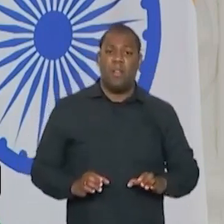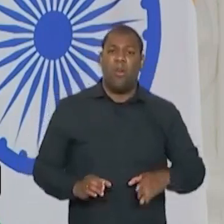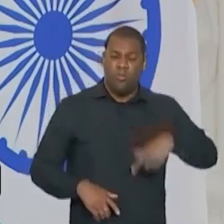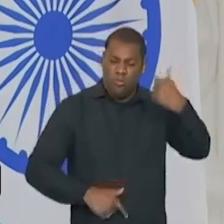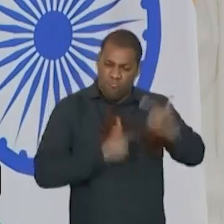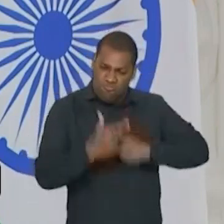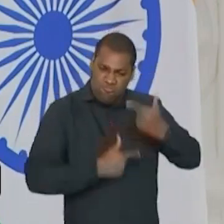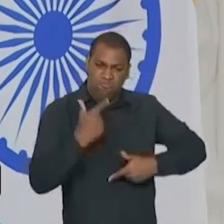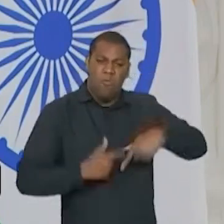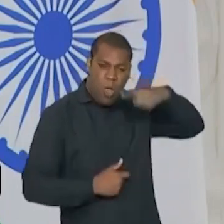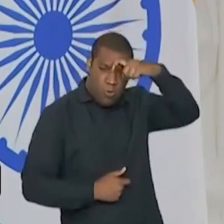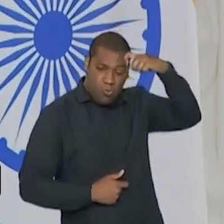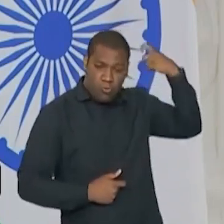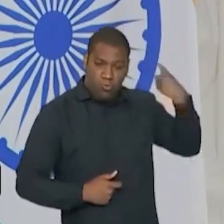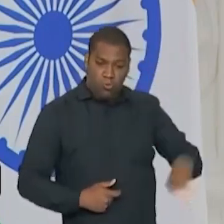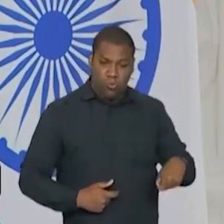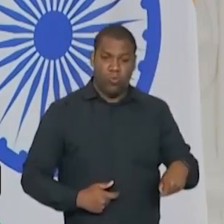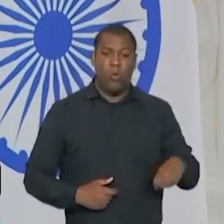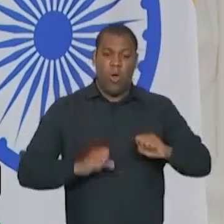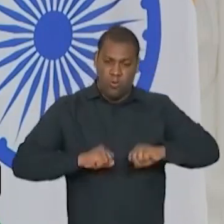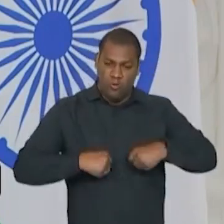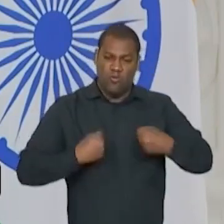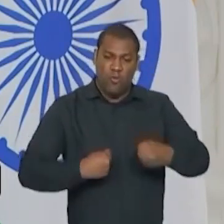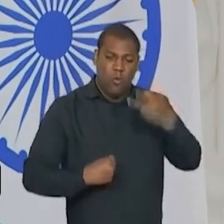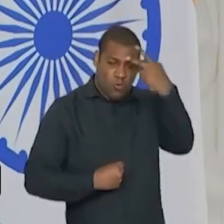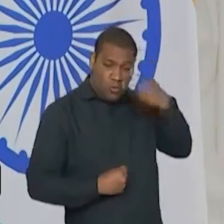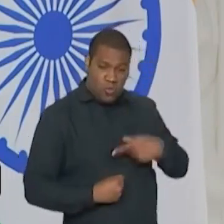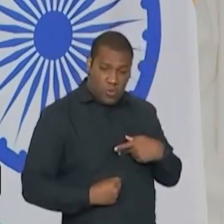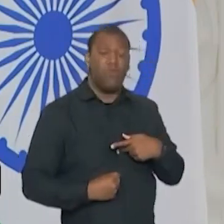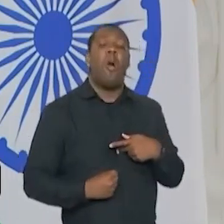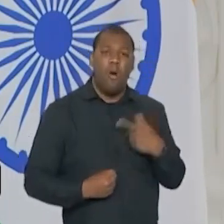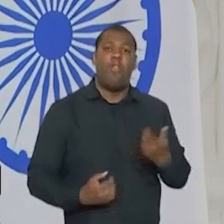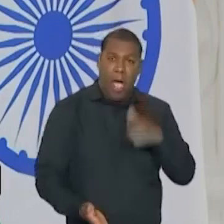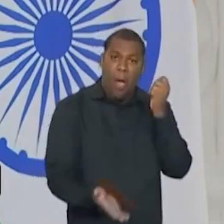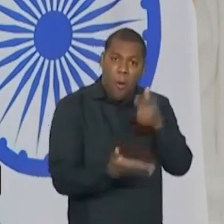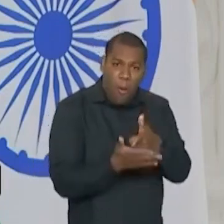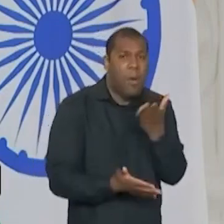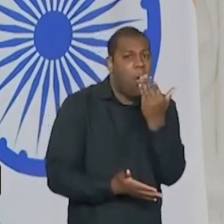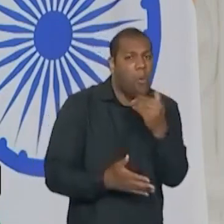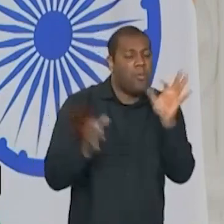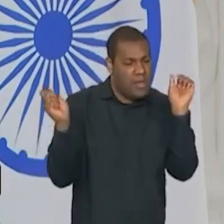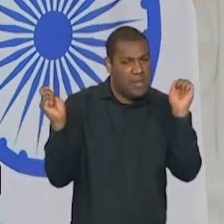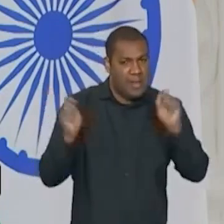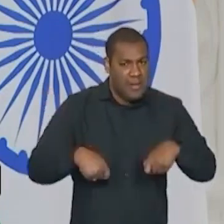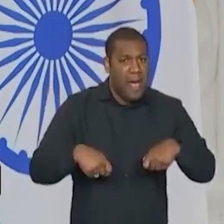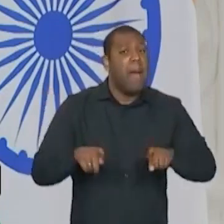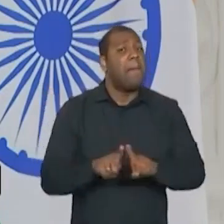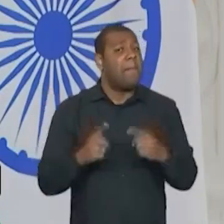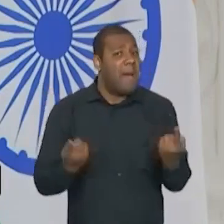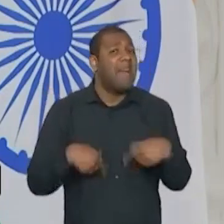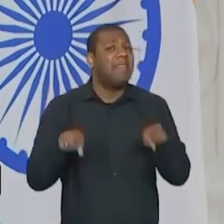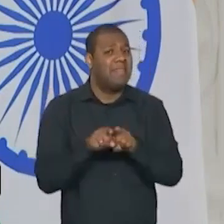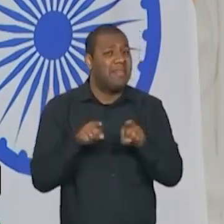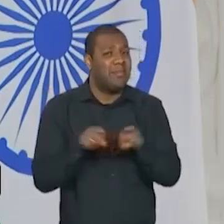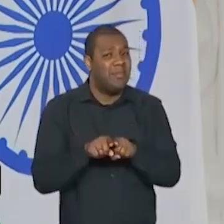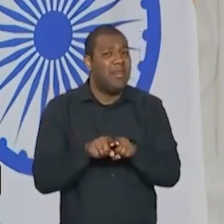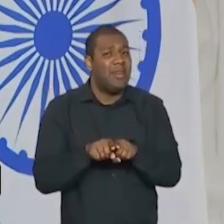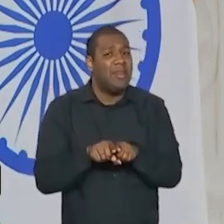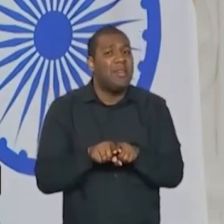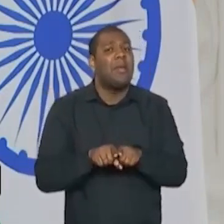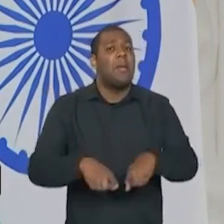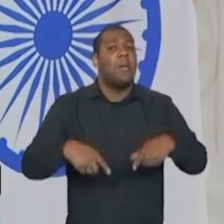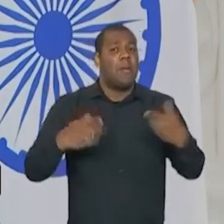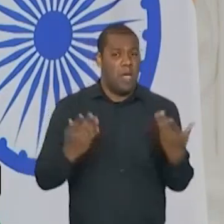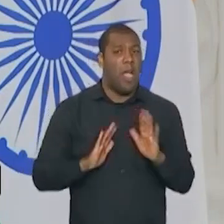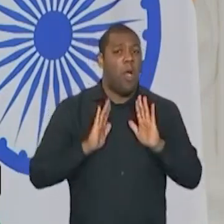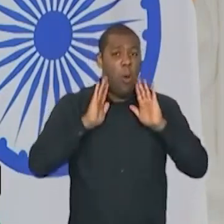suor, sabe? E com o seu esforço pessoal. Essa é a forma mais justa. Mas, ao mesmo tempo, nós temos que dividir o